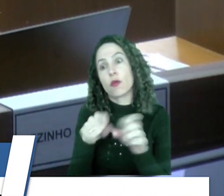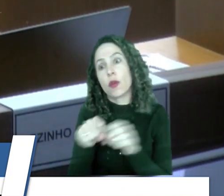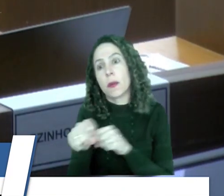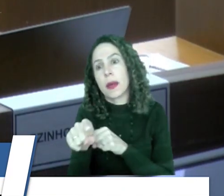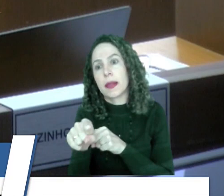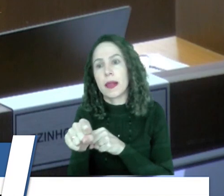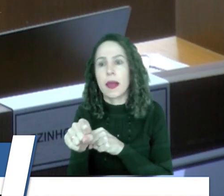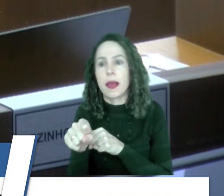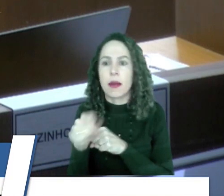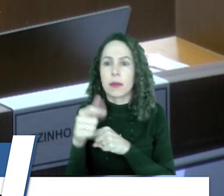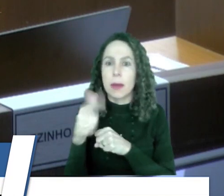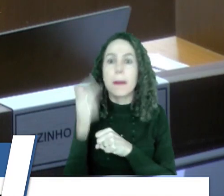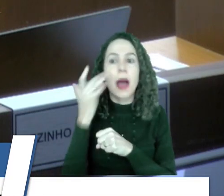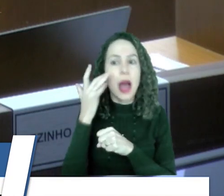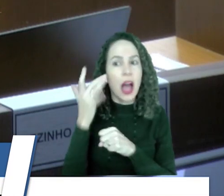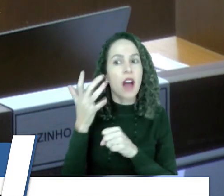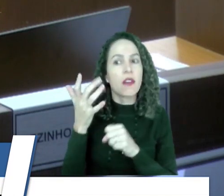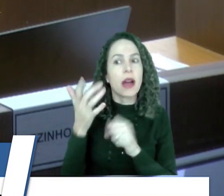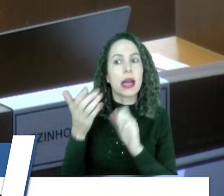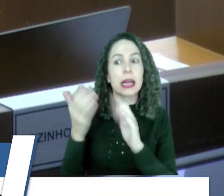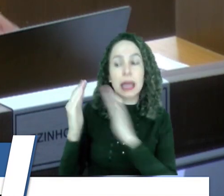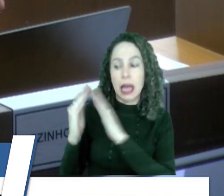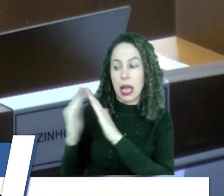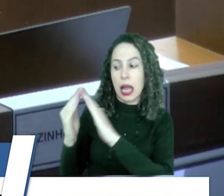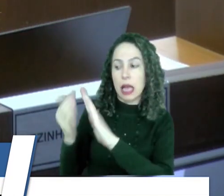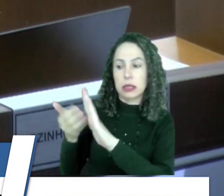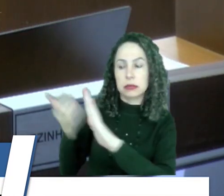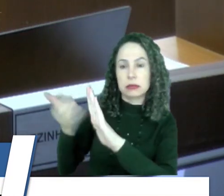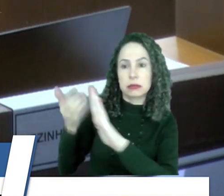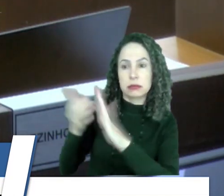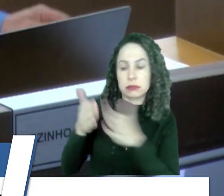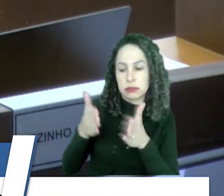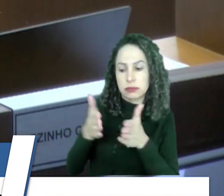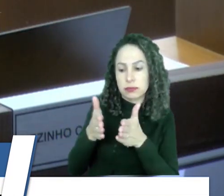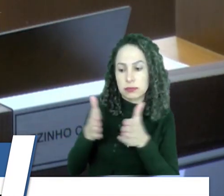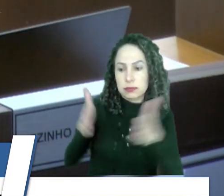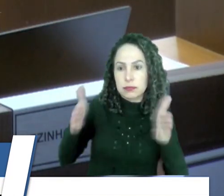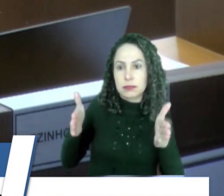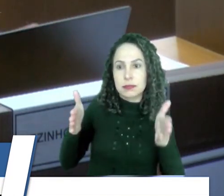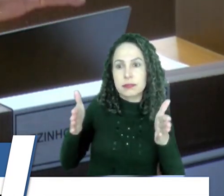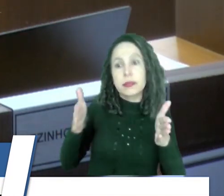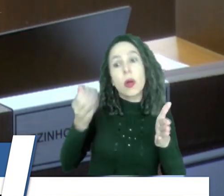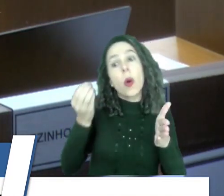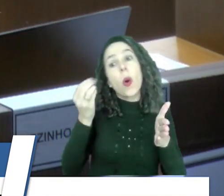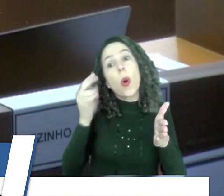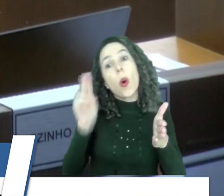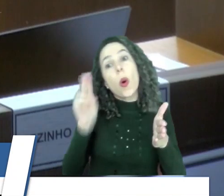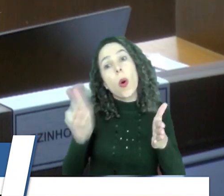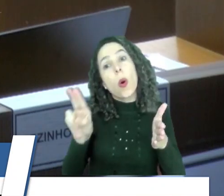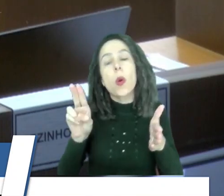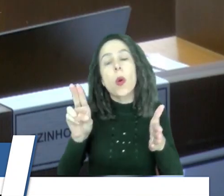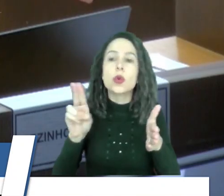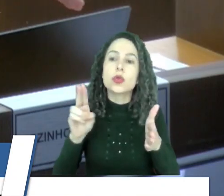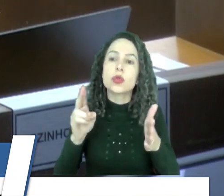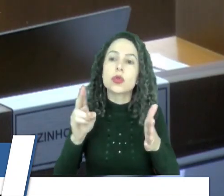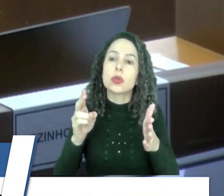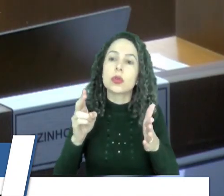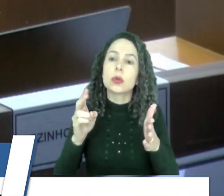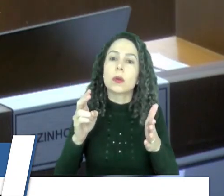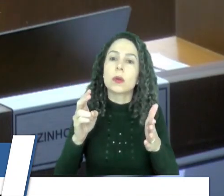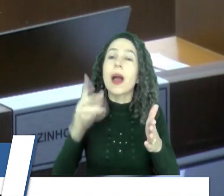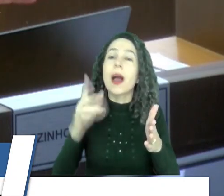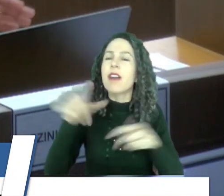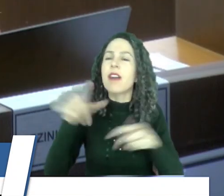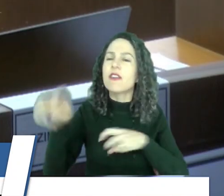ter que desapropriar algumas casas, né? Ou se não, é, desapropriar uma parte da fazenda do